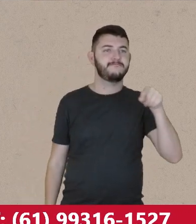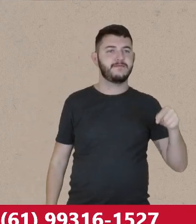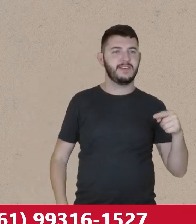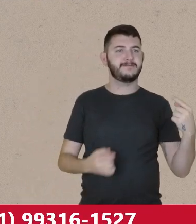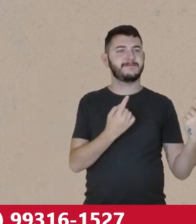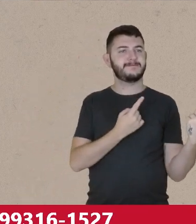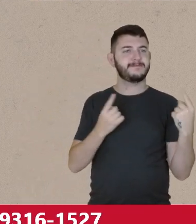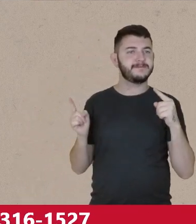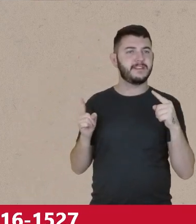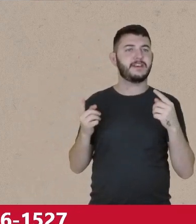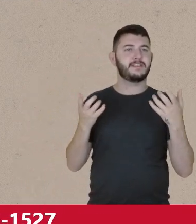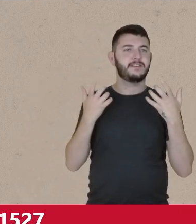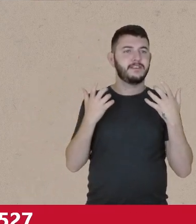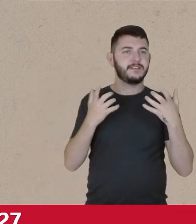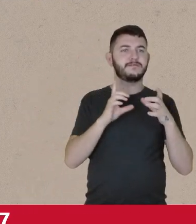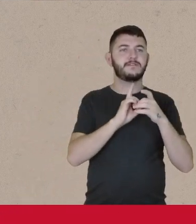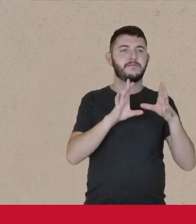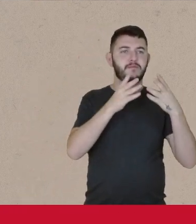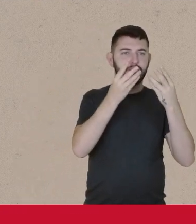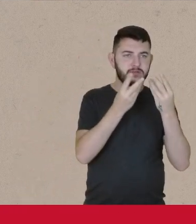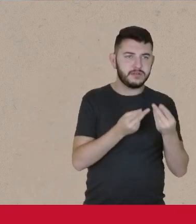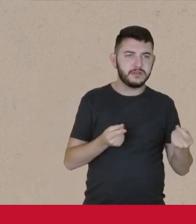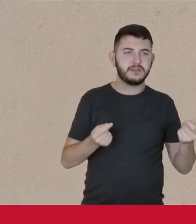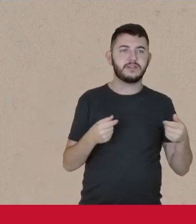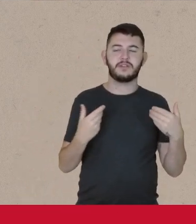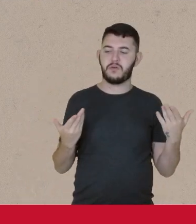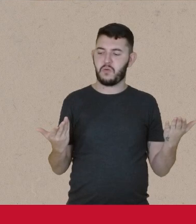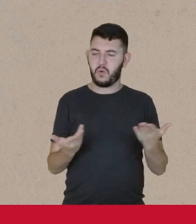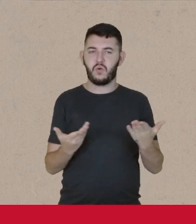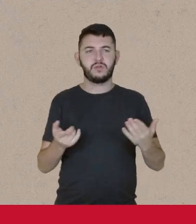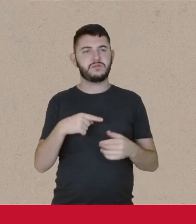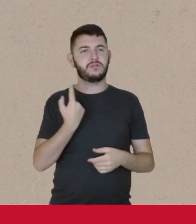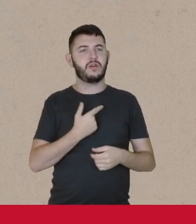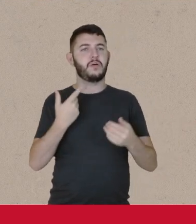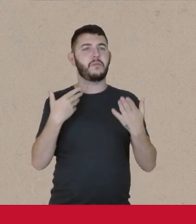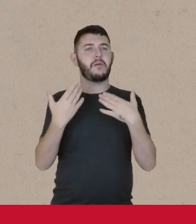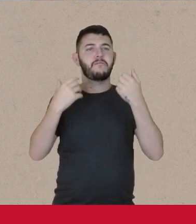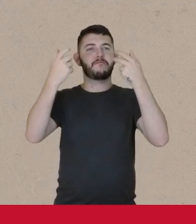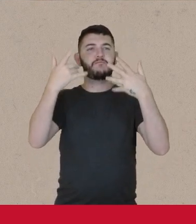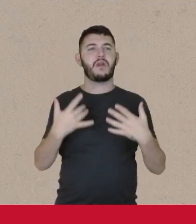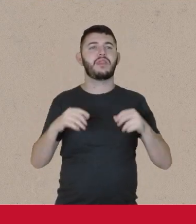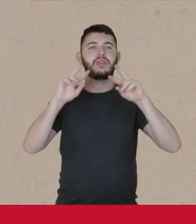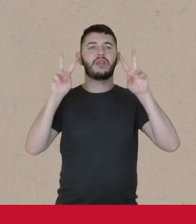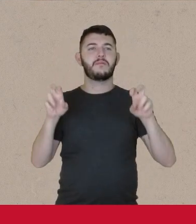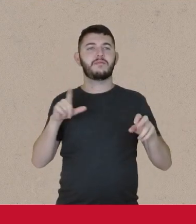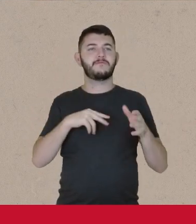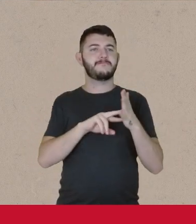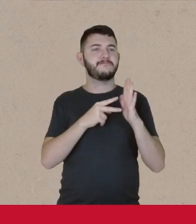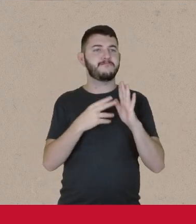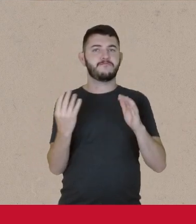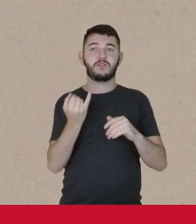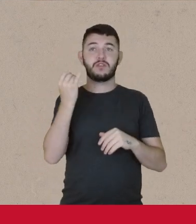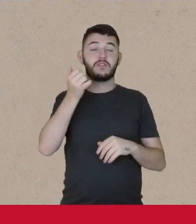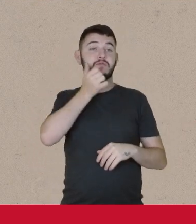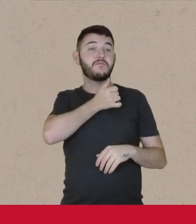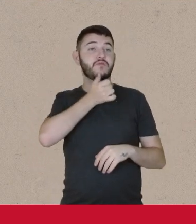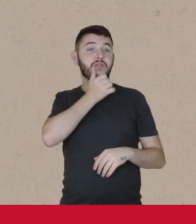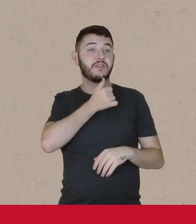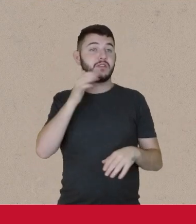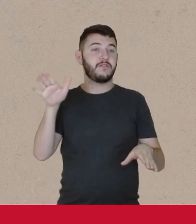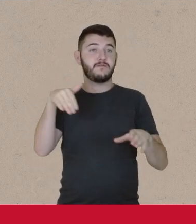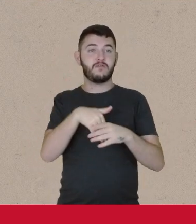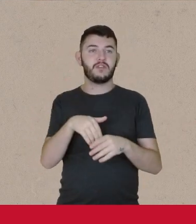e principalmente sobre um tema, né, como que é tão relevante para as mulheres e que uma votação que foi tão